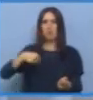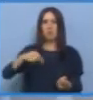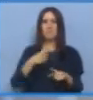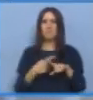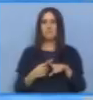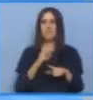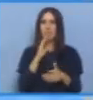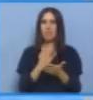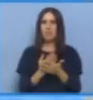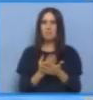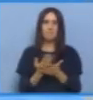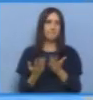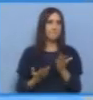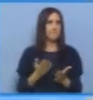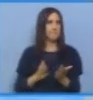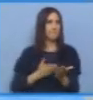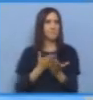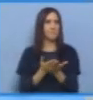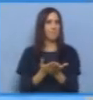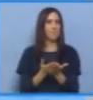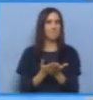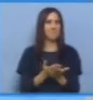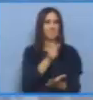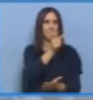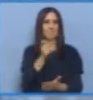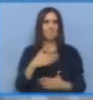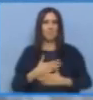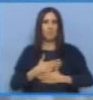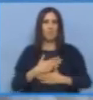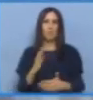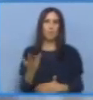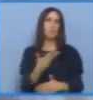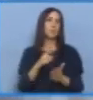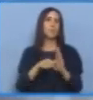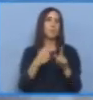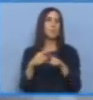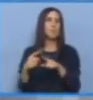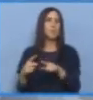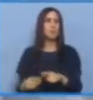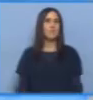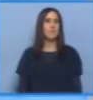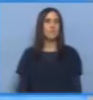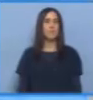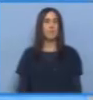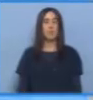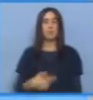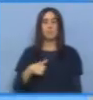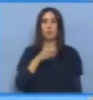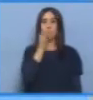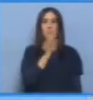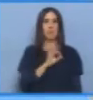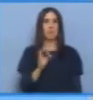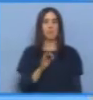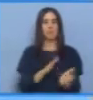motivando a propor a muitos voluntários os vários projetos. Para nós é fantástico ouvir